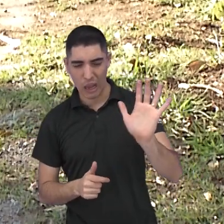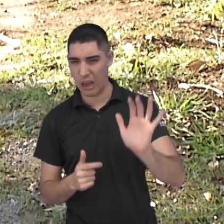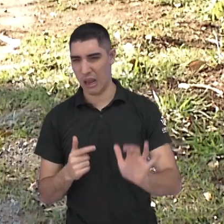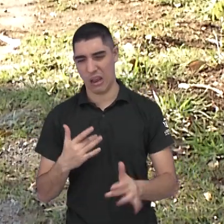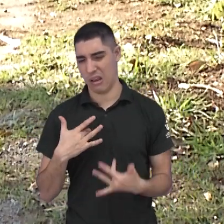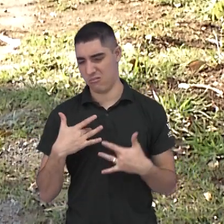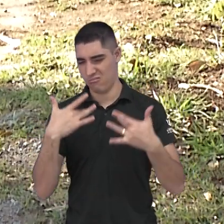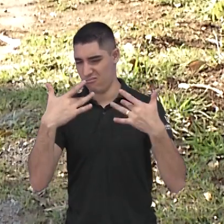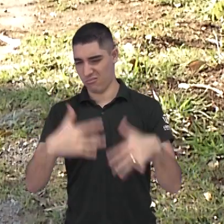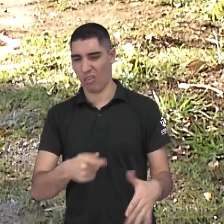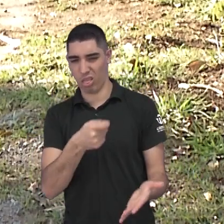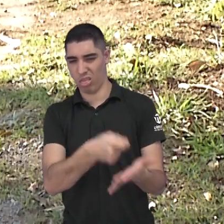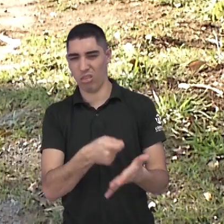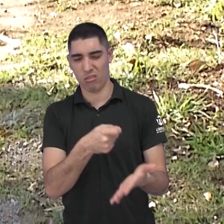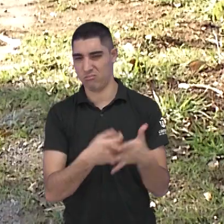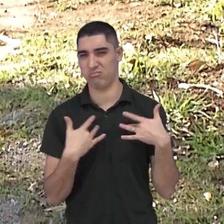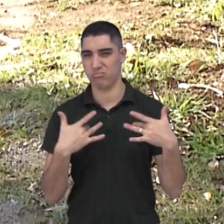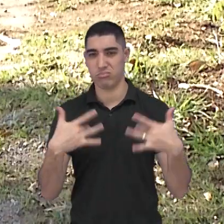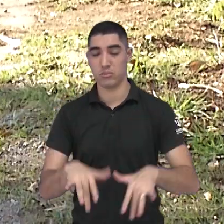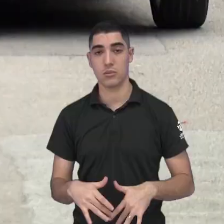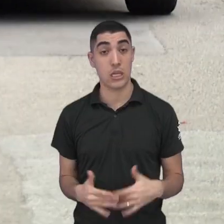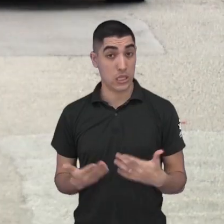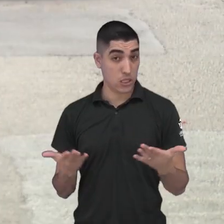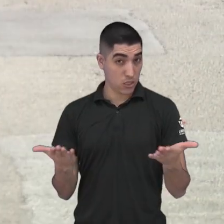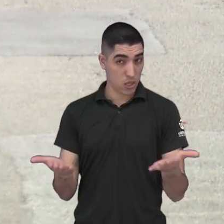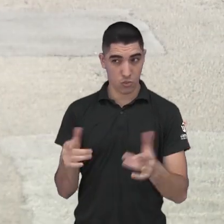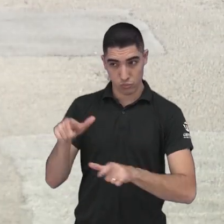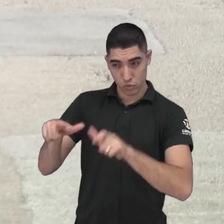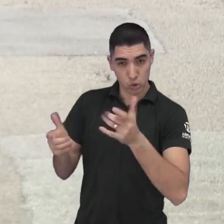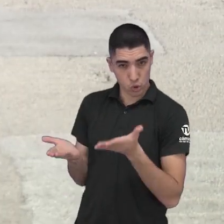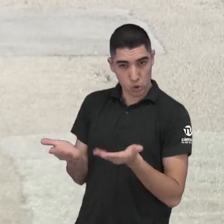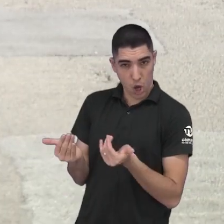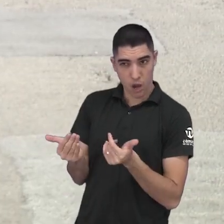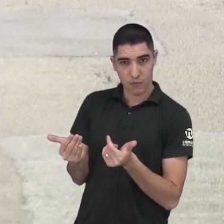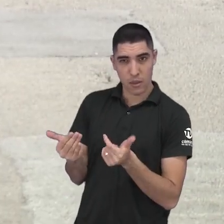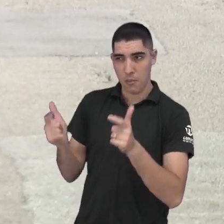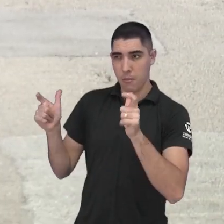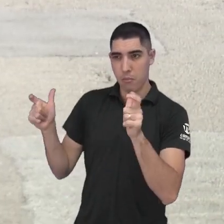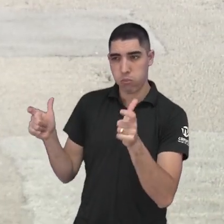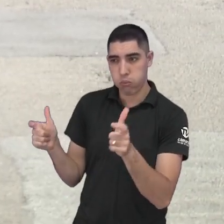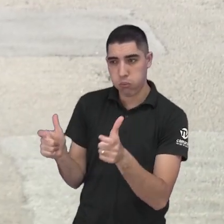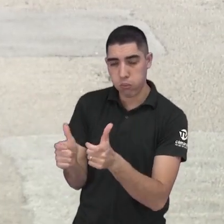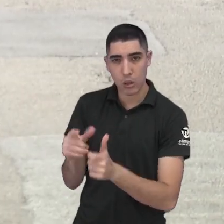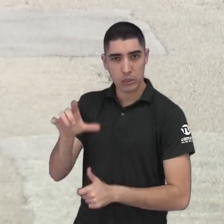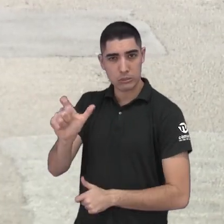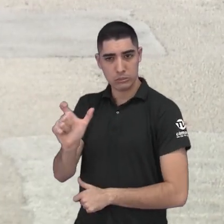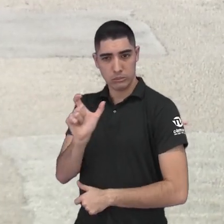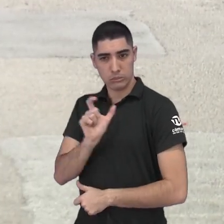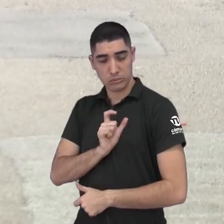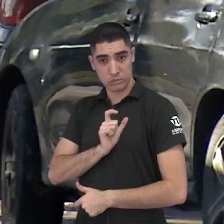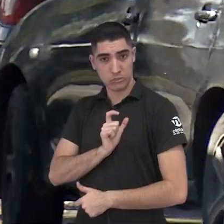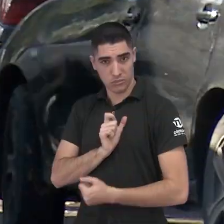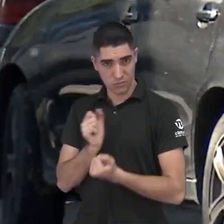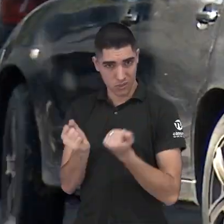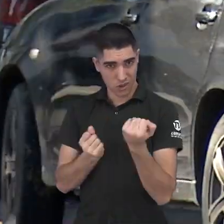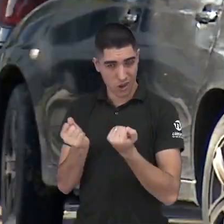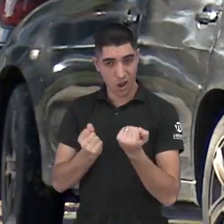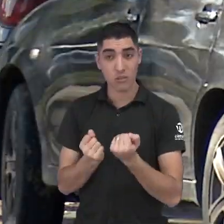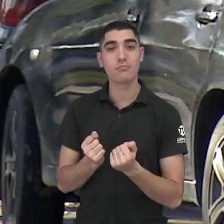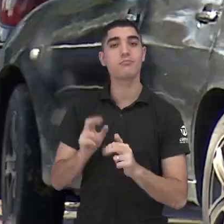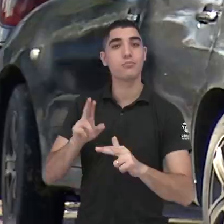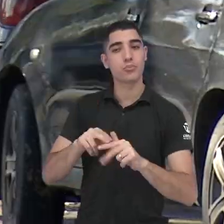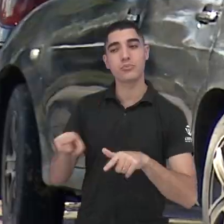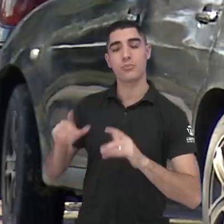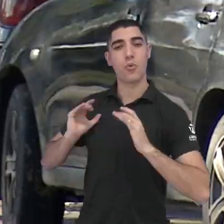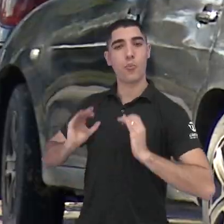estão querendo meio que assumir esse custo. A queda no número de jovens habilitados também faz parte de uma série de